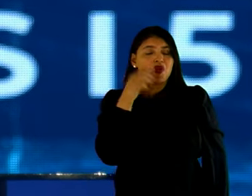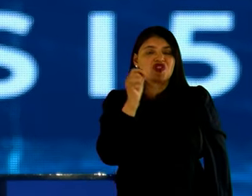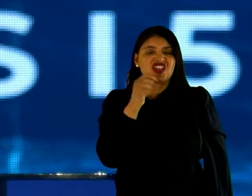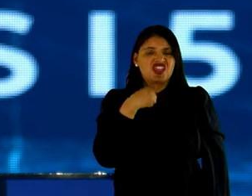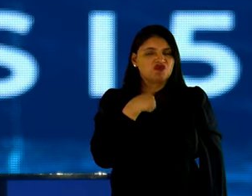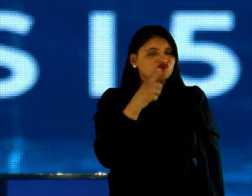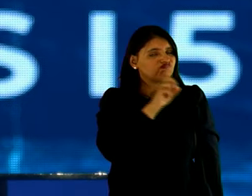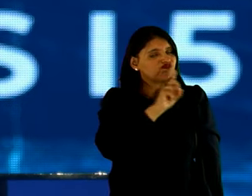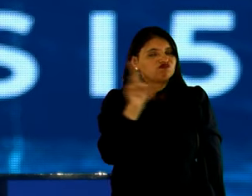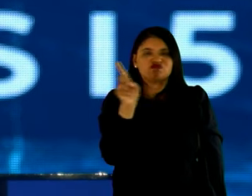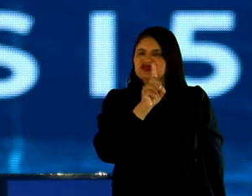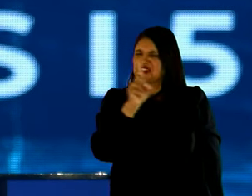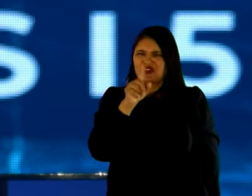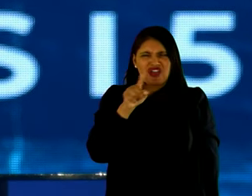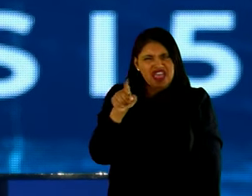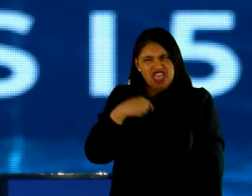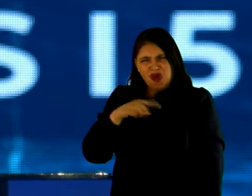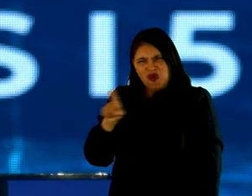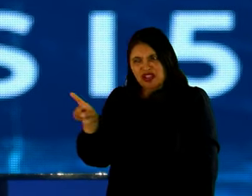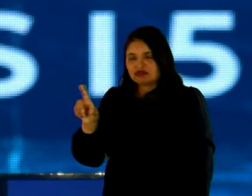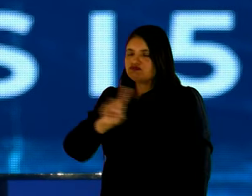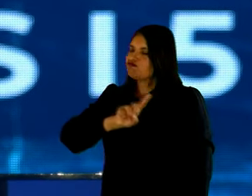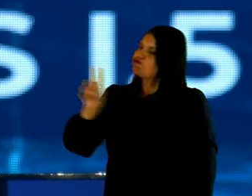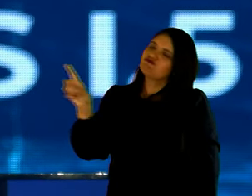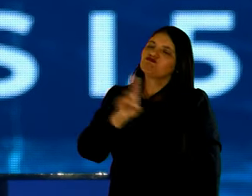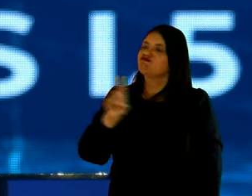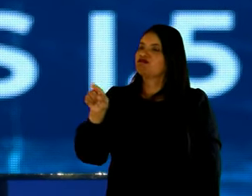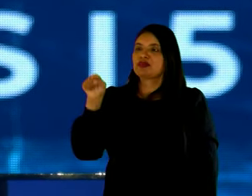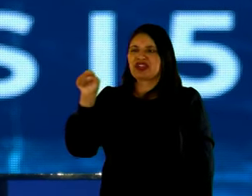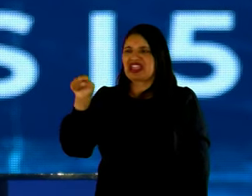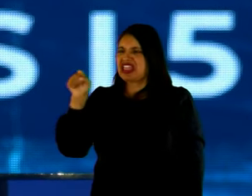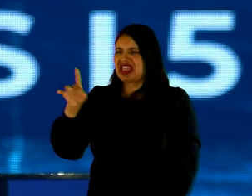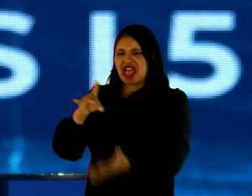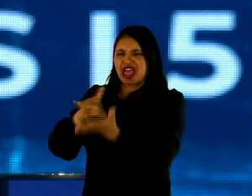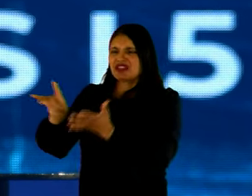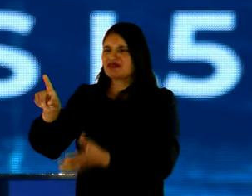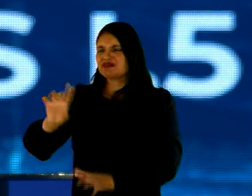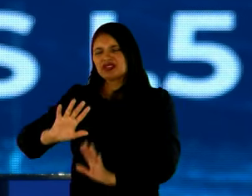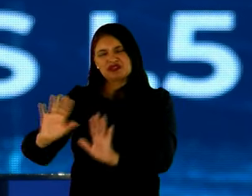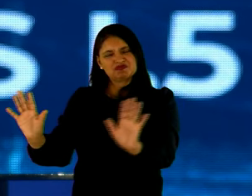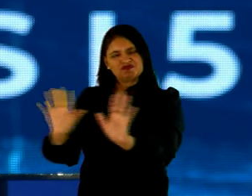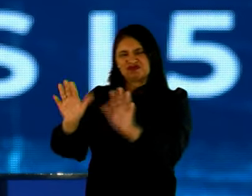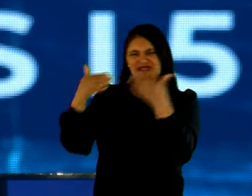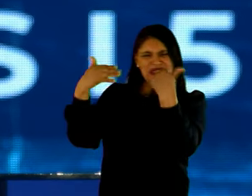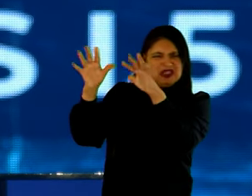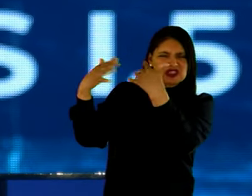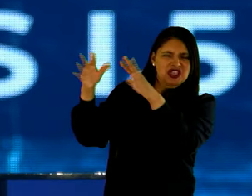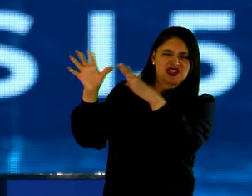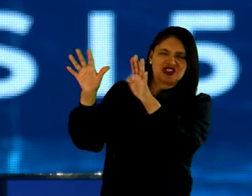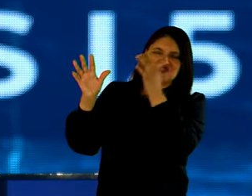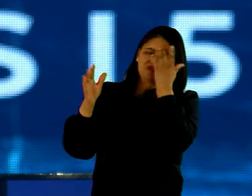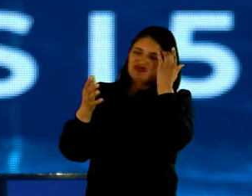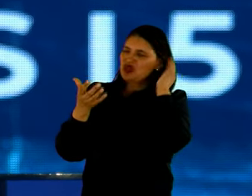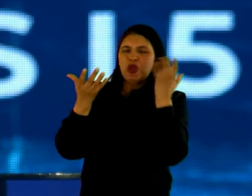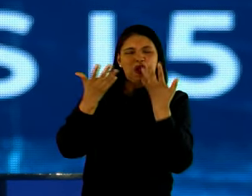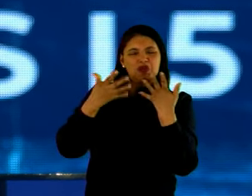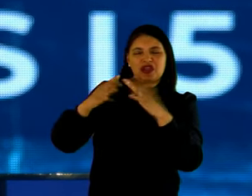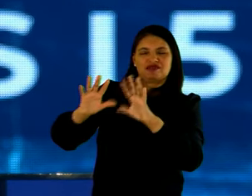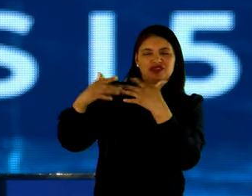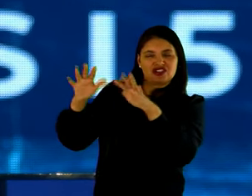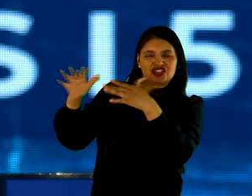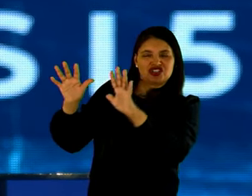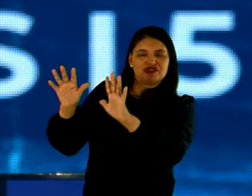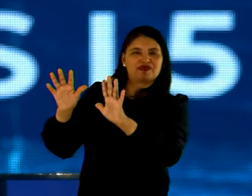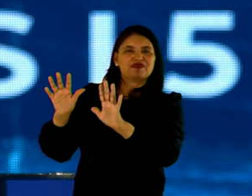não eu pregar a palavra para esse povo inimigo do povo de Deus. Eu não. Deus não faz acepção de pessoas.